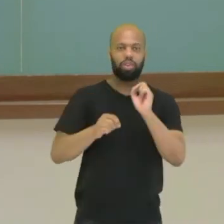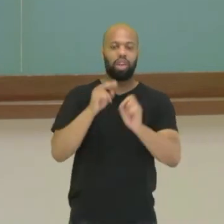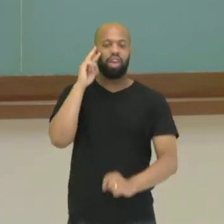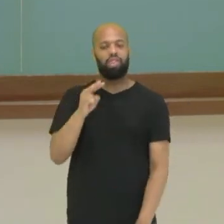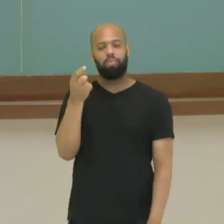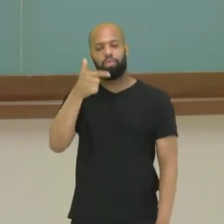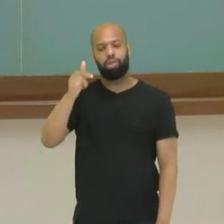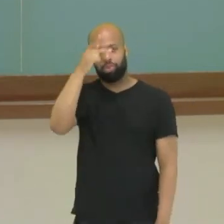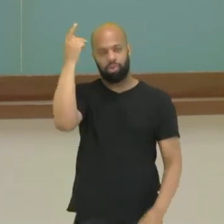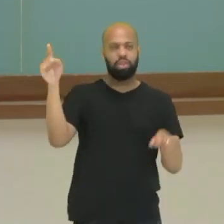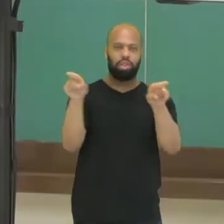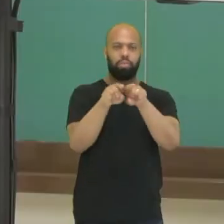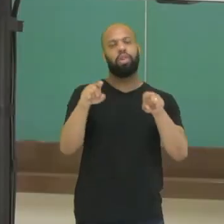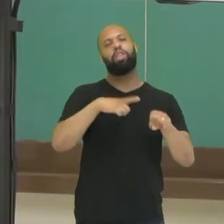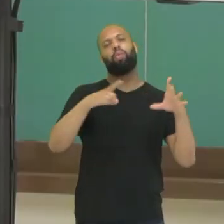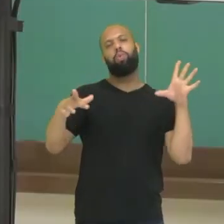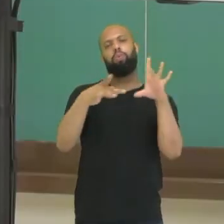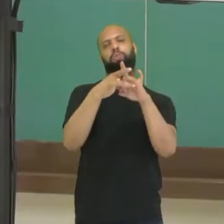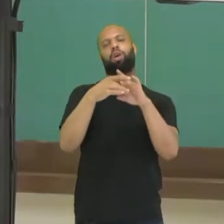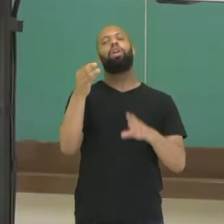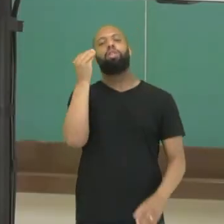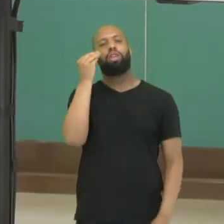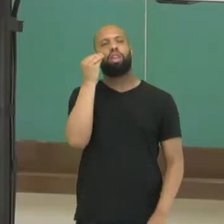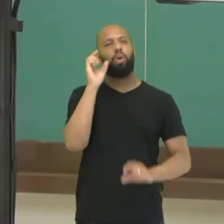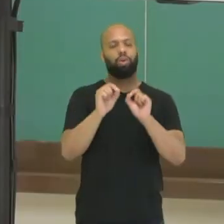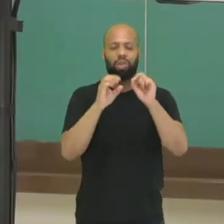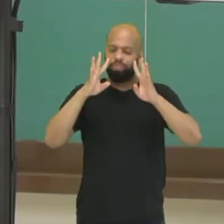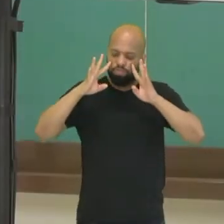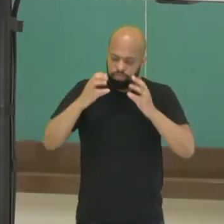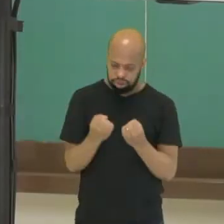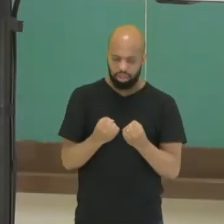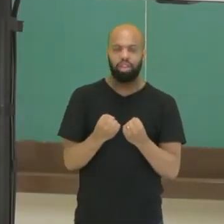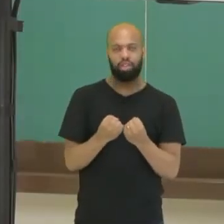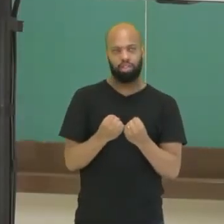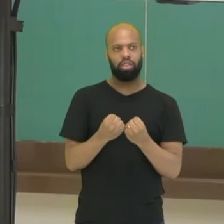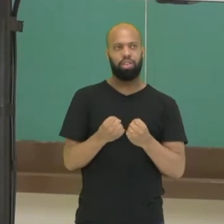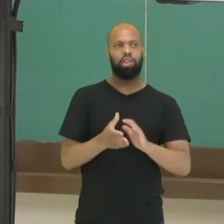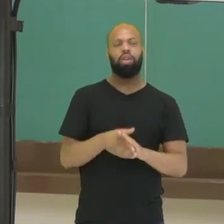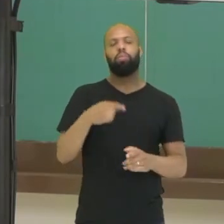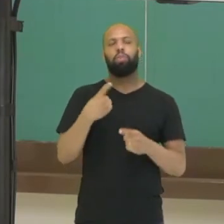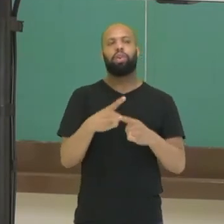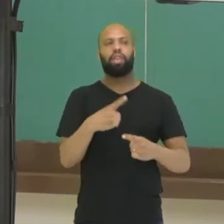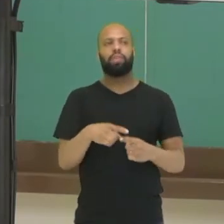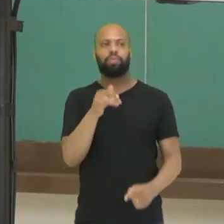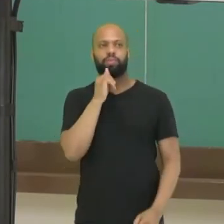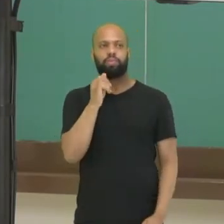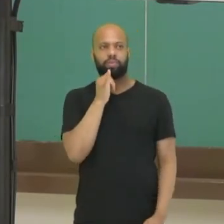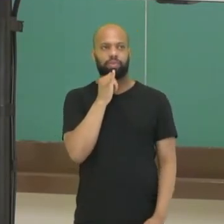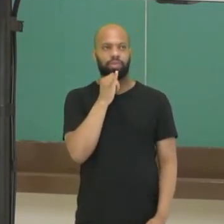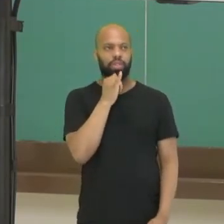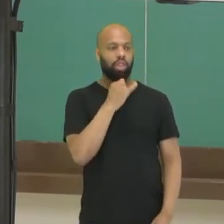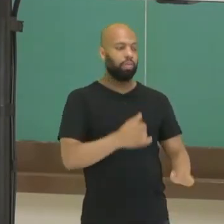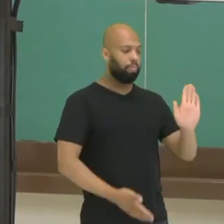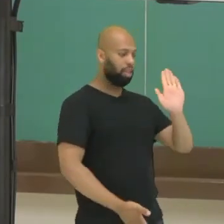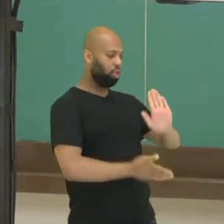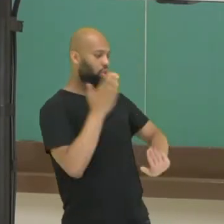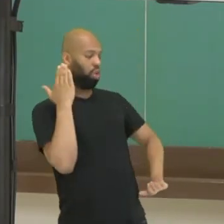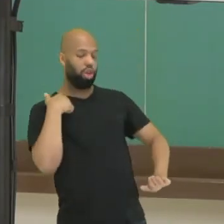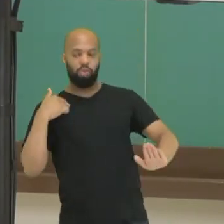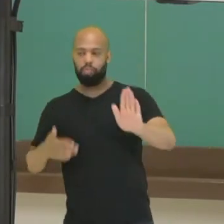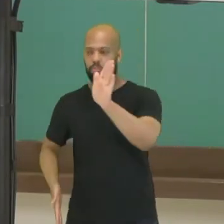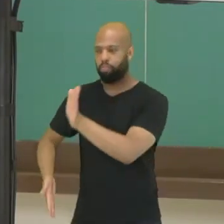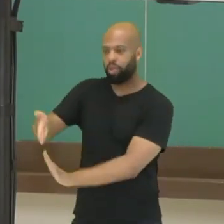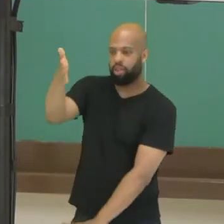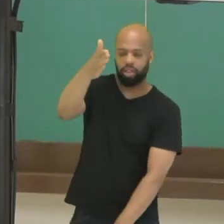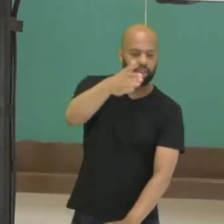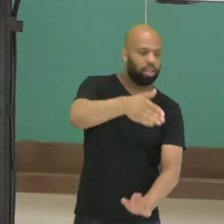essa conexão e tenho que estar concentrado para não me perder, né? O colega de repente me mandou o zap ou o zoom ali e eu